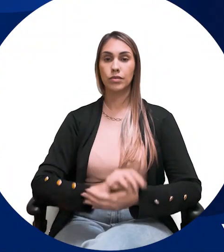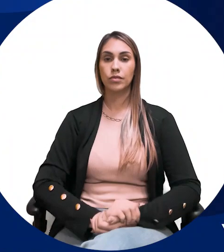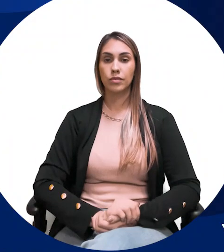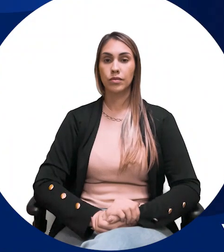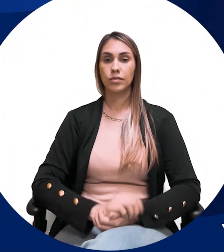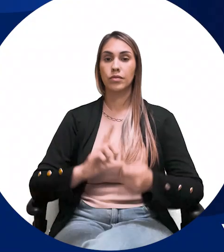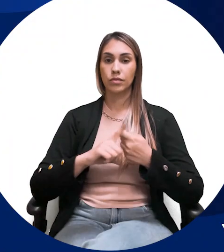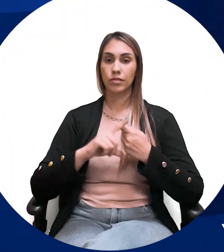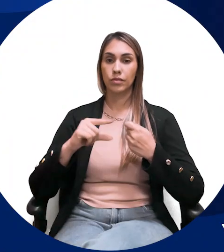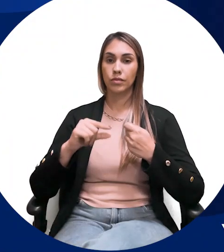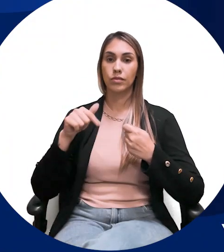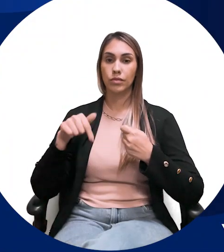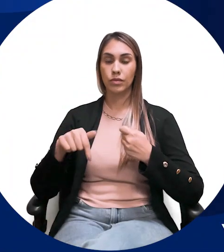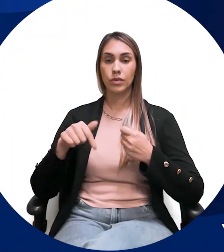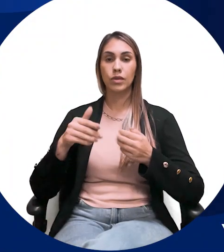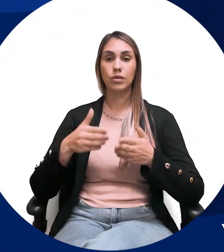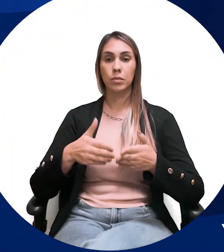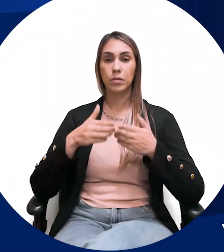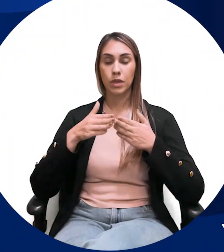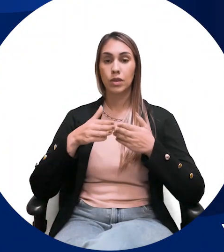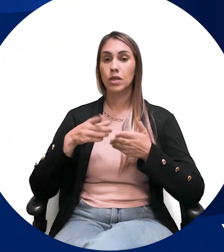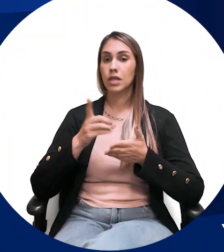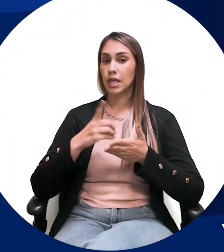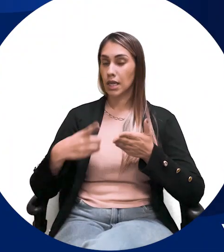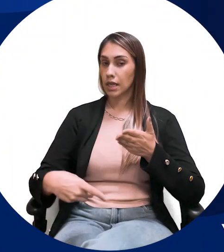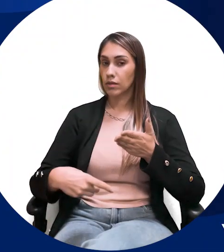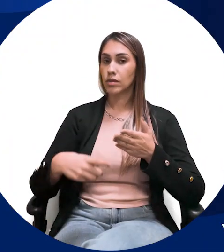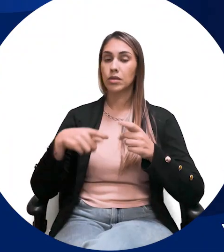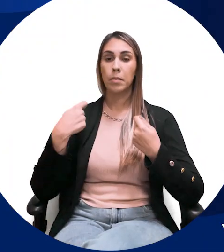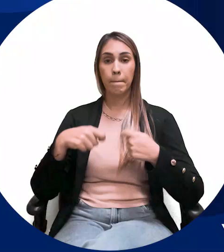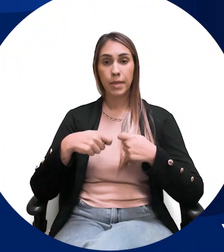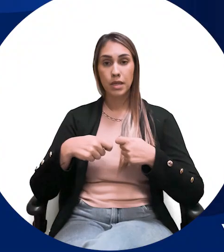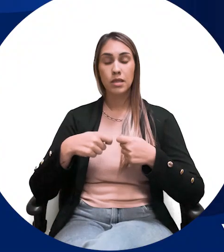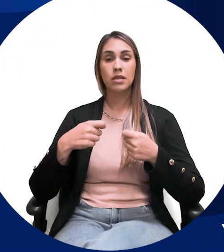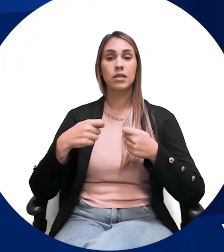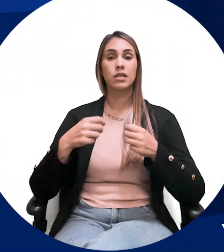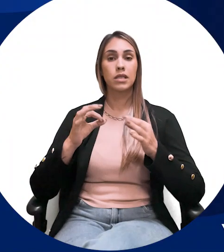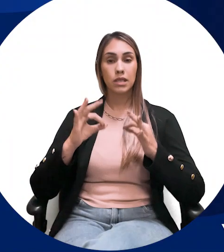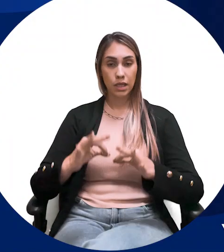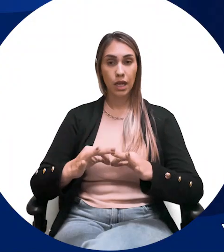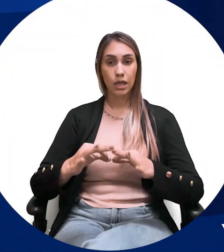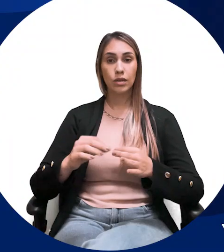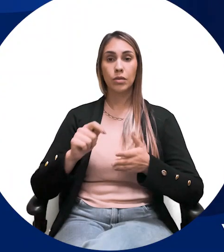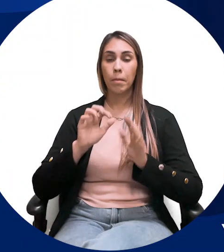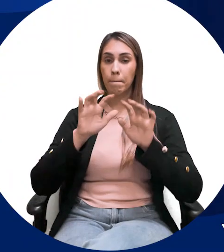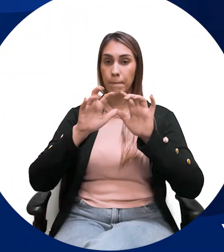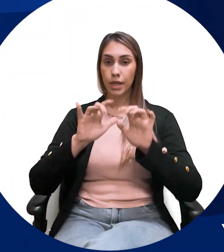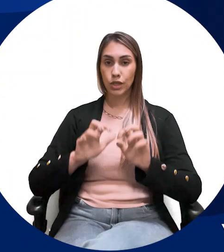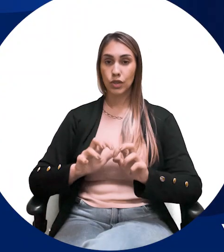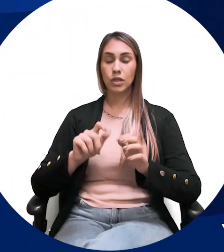chefia imediata. Artigo 7º. O requerimento, declarações e termos deverão obrigatoriamente